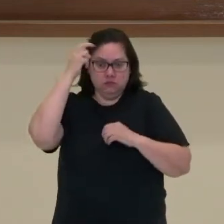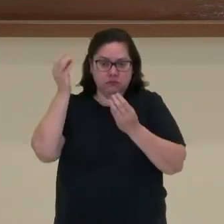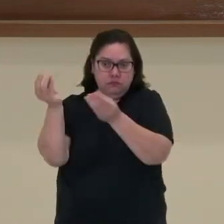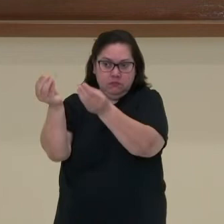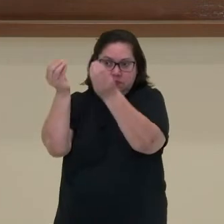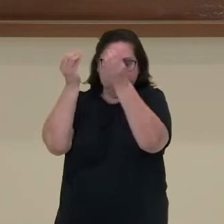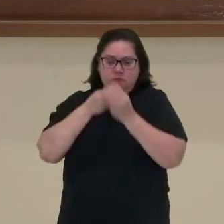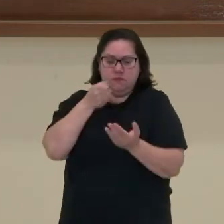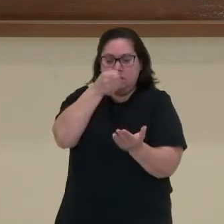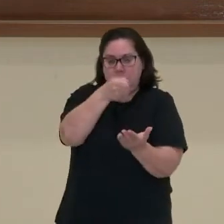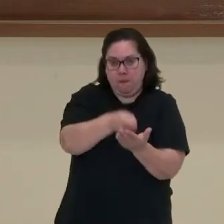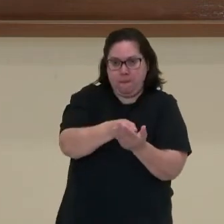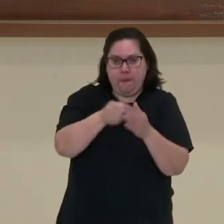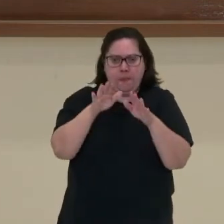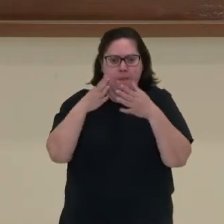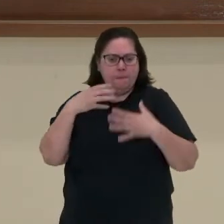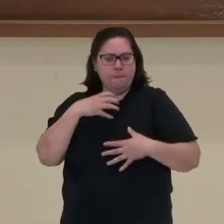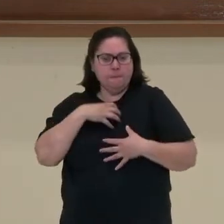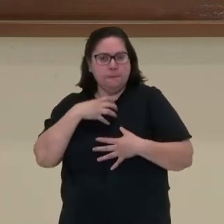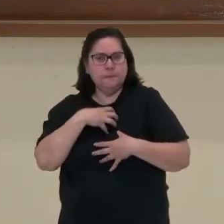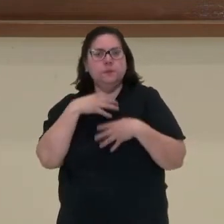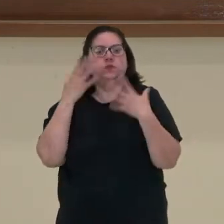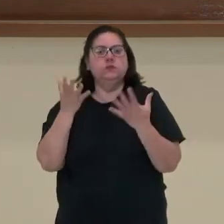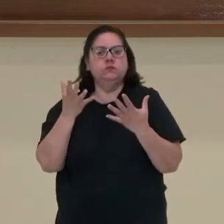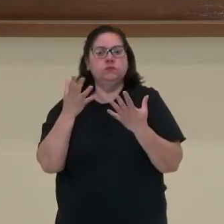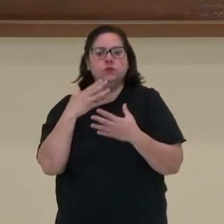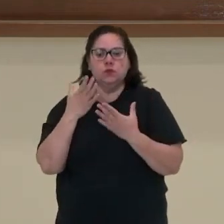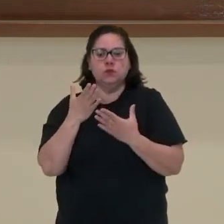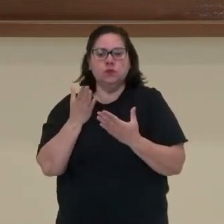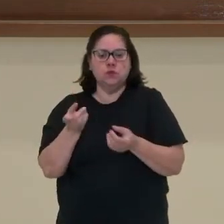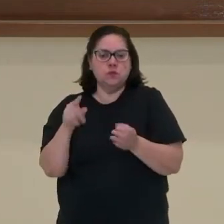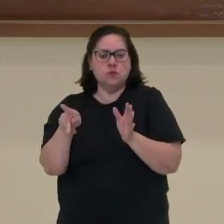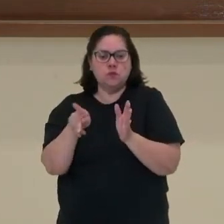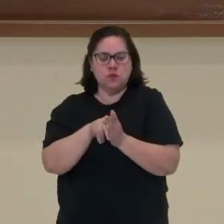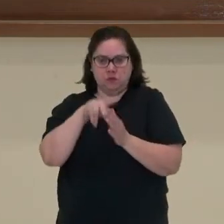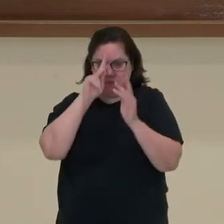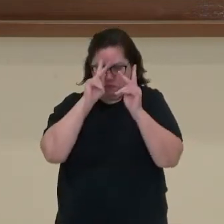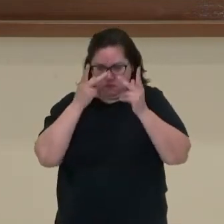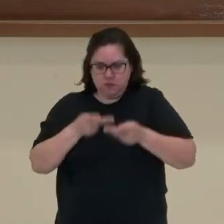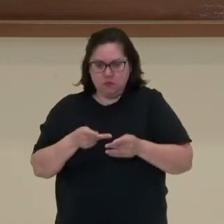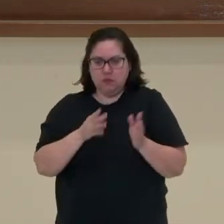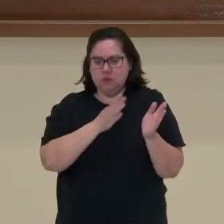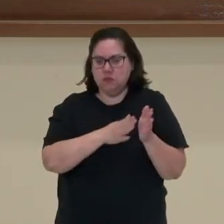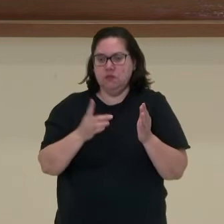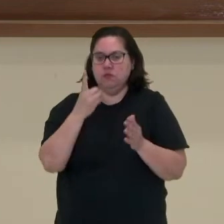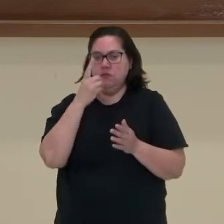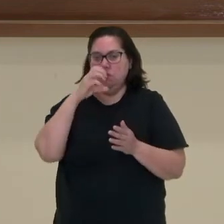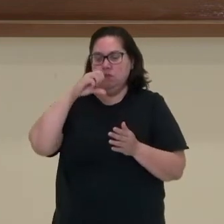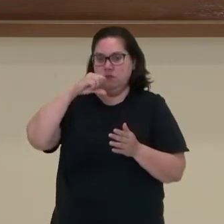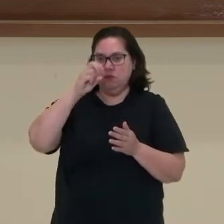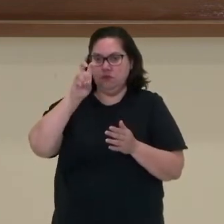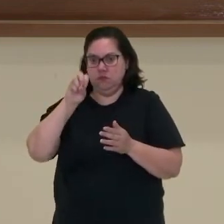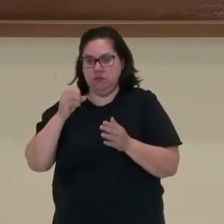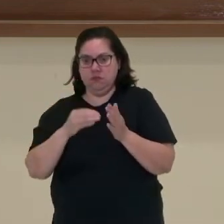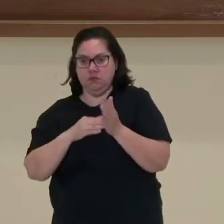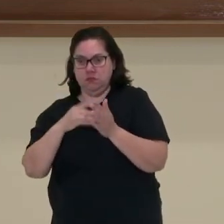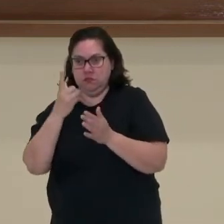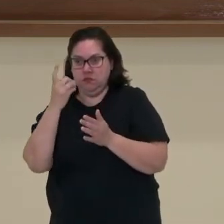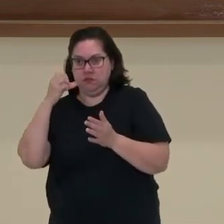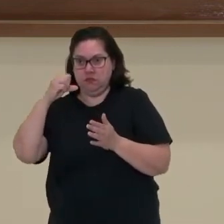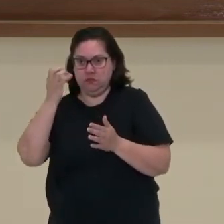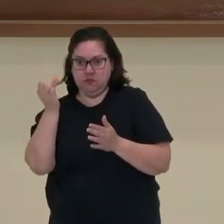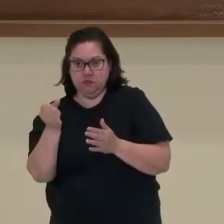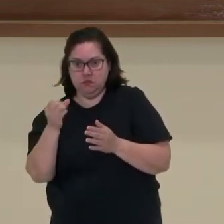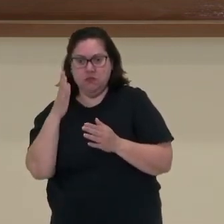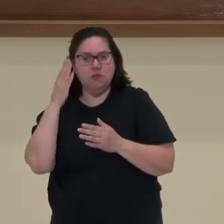como uma imposição de padrões que se tornam como se fosse um estereótipo. Tanto é que nessa época, década de 50 e 60, as mulheres começaram